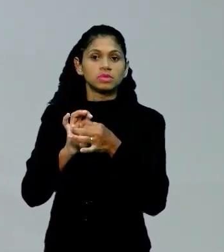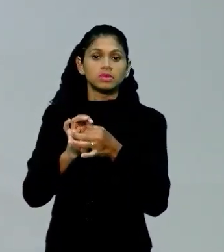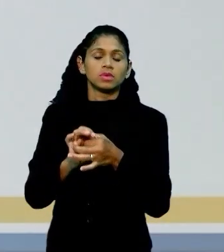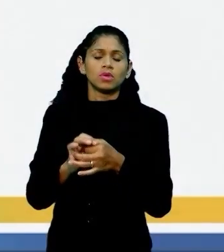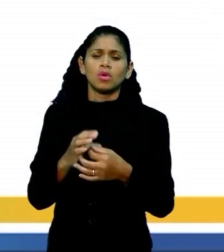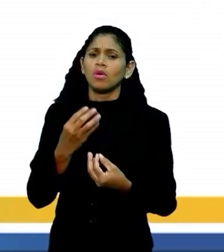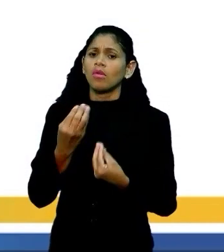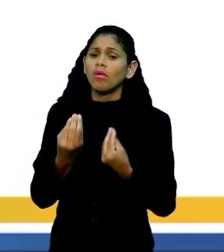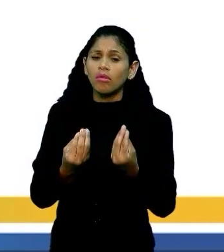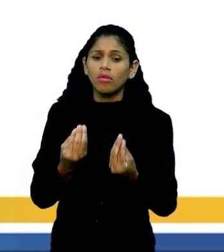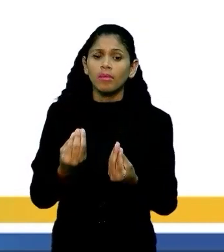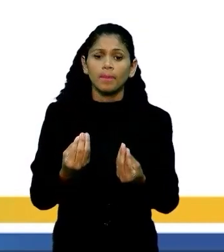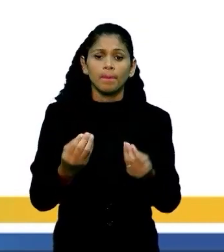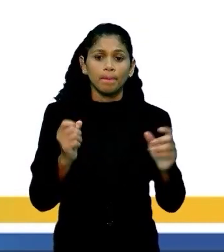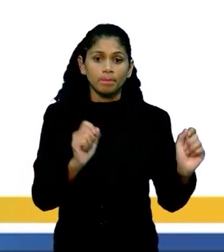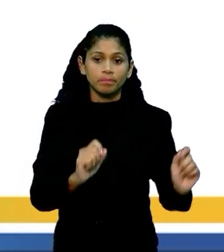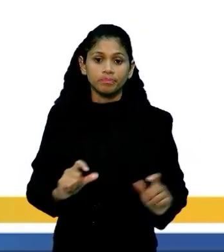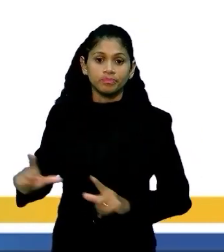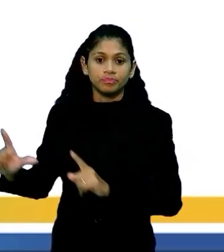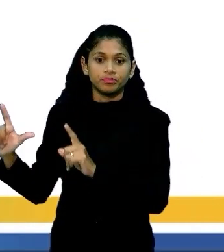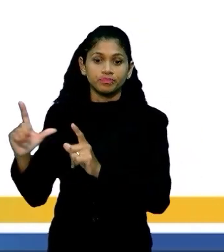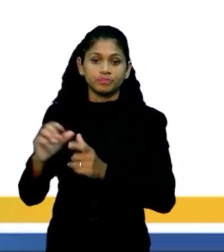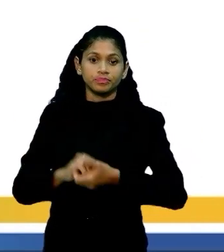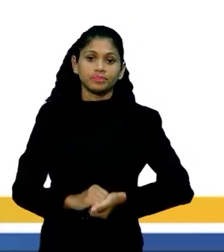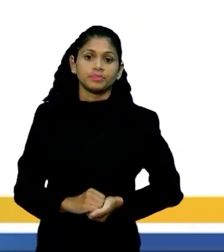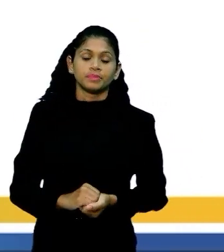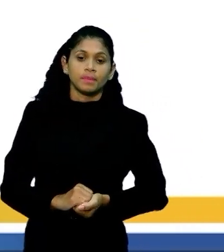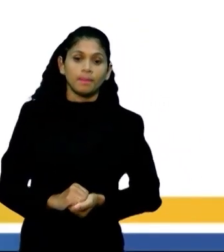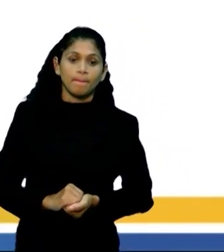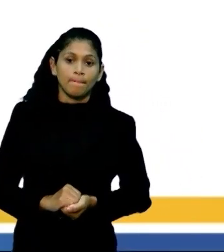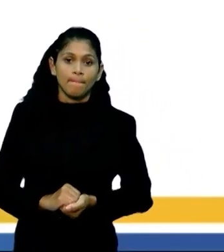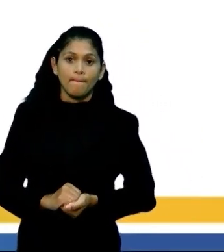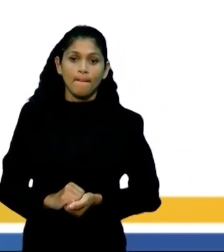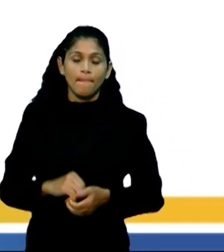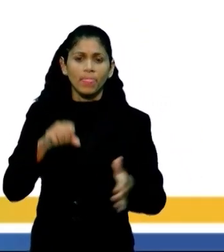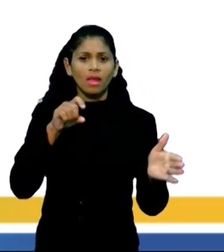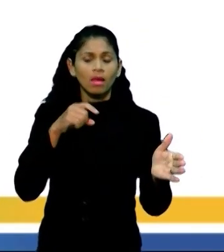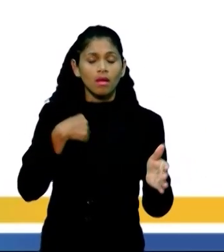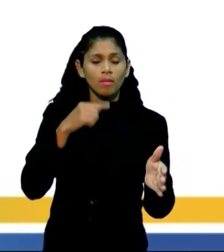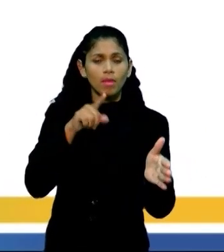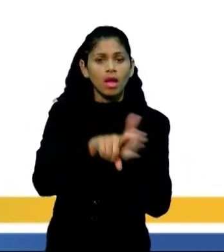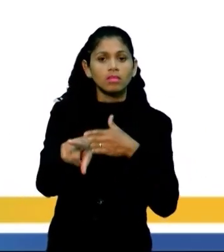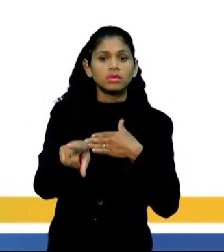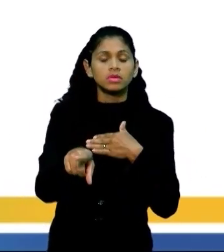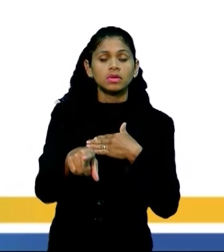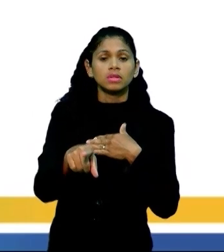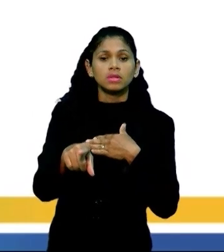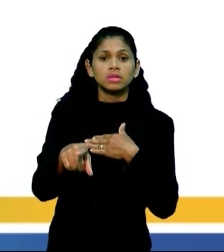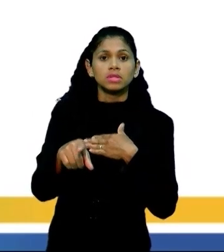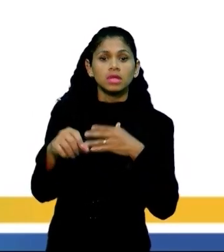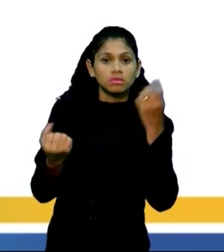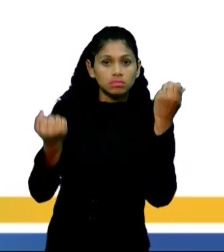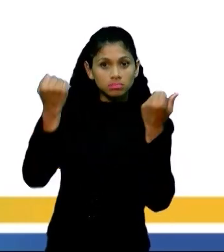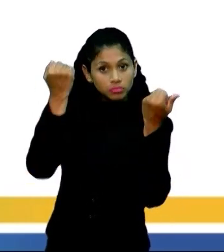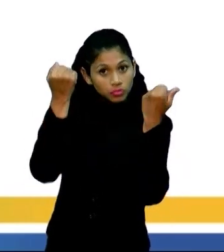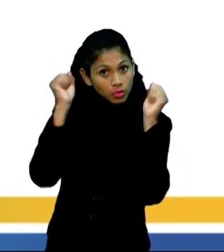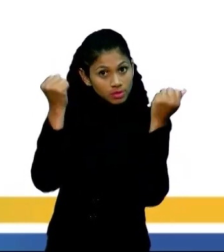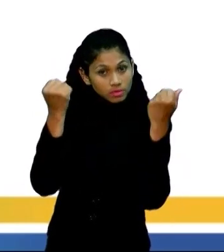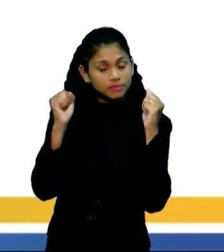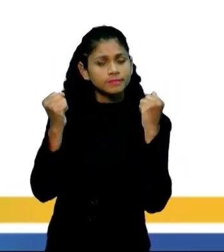assim professor foca na tela que você vai entender agora eu perguntei se o Enem se educação física caía no ENEM vamos analisar